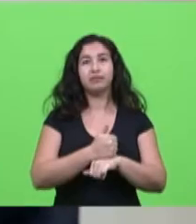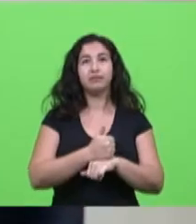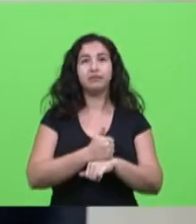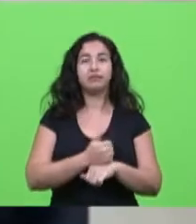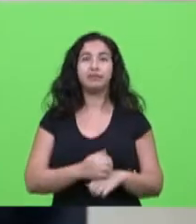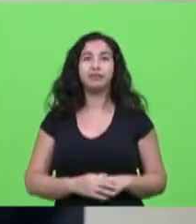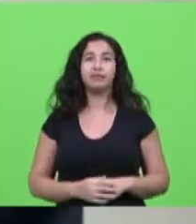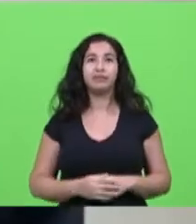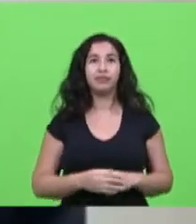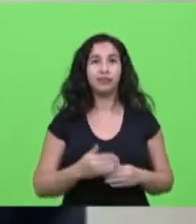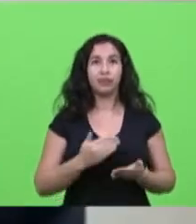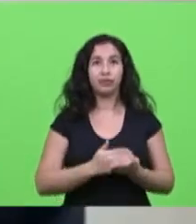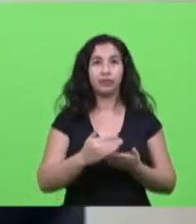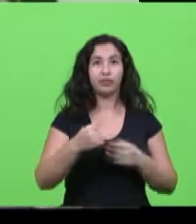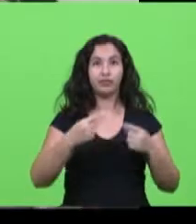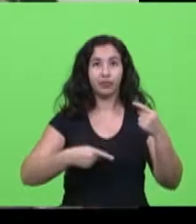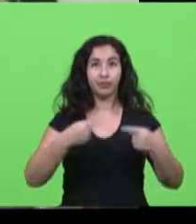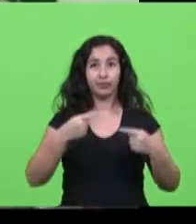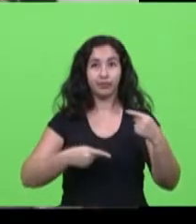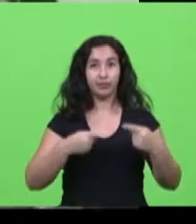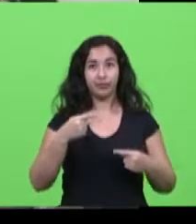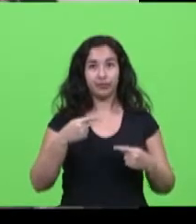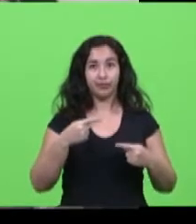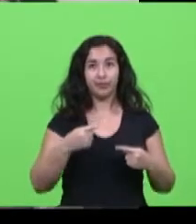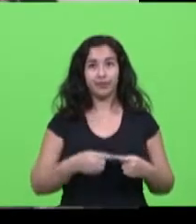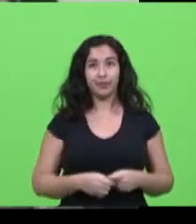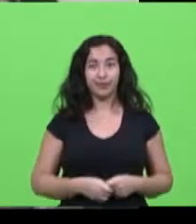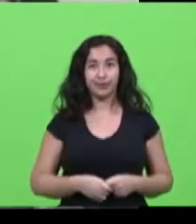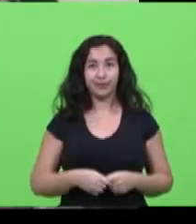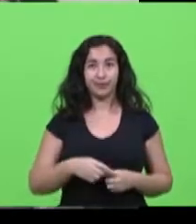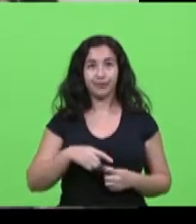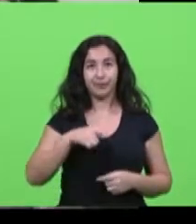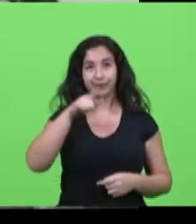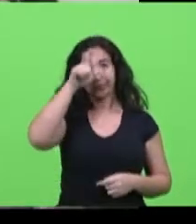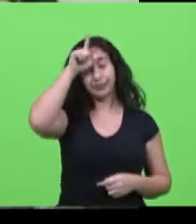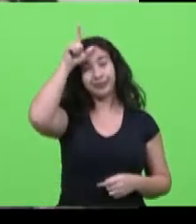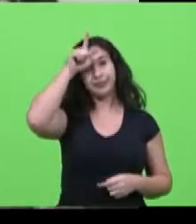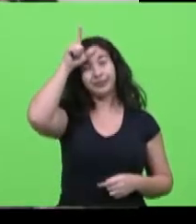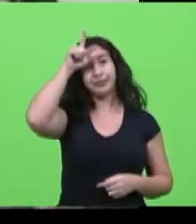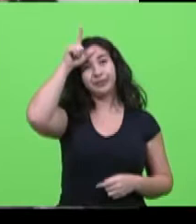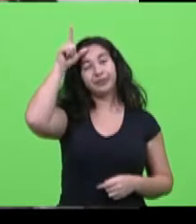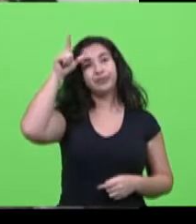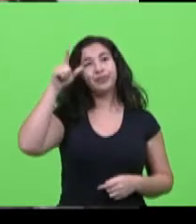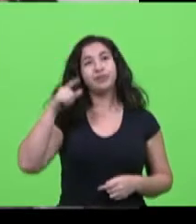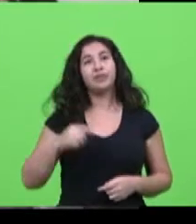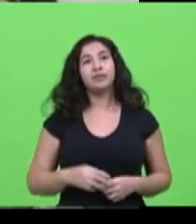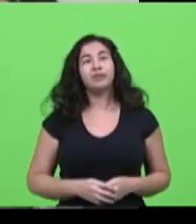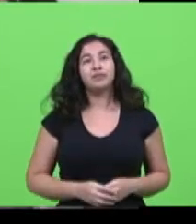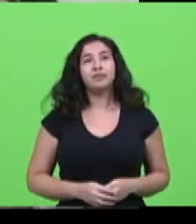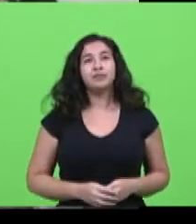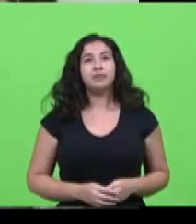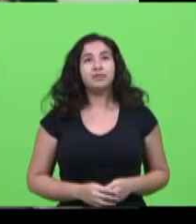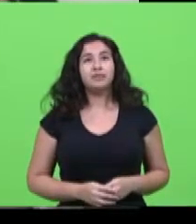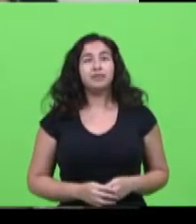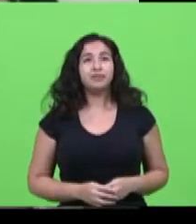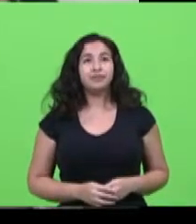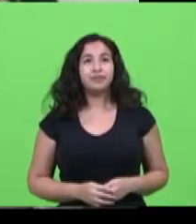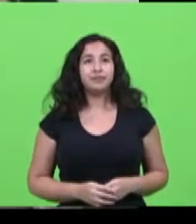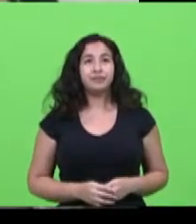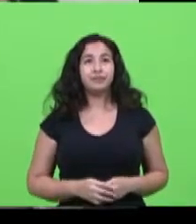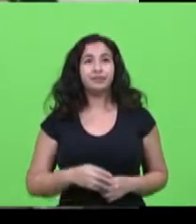Continue em discussão. Lorde, presidente. Sargento Lima, senhor. Paulo deputado. Deputado